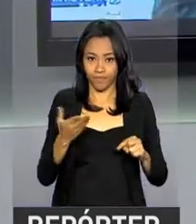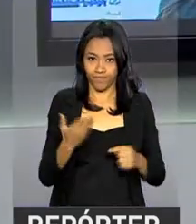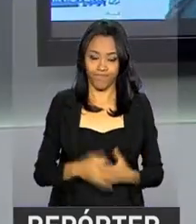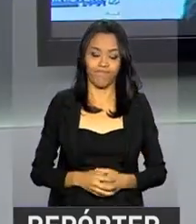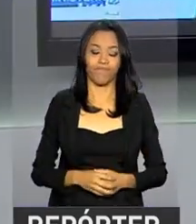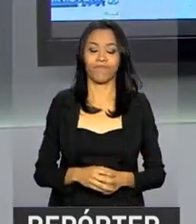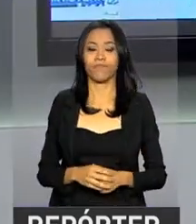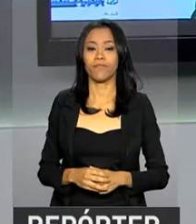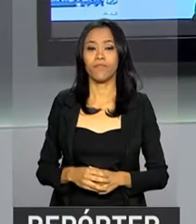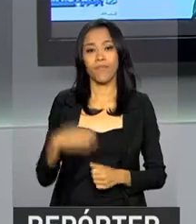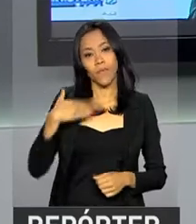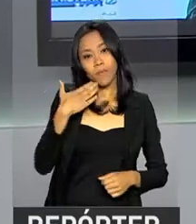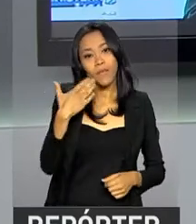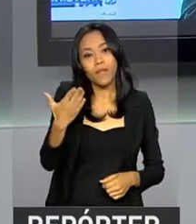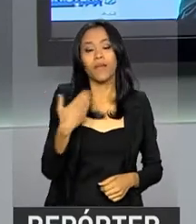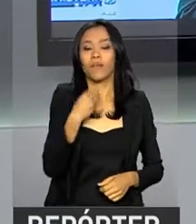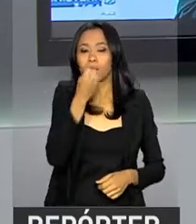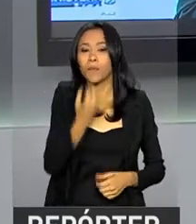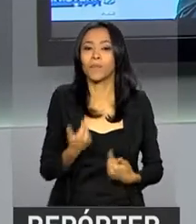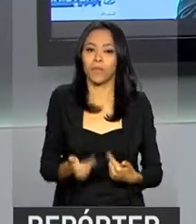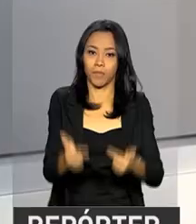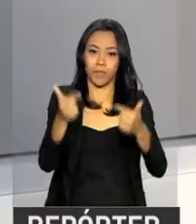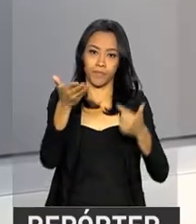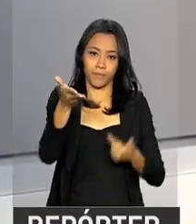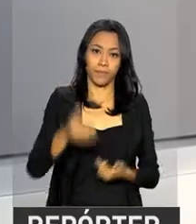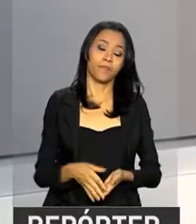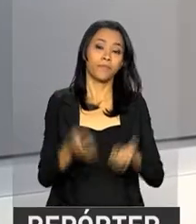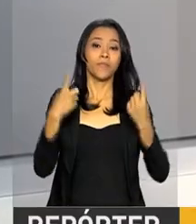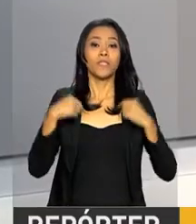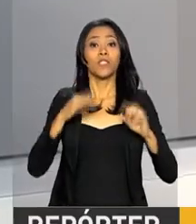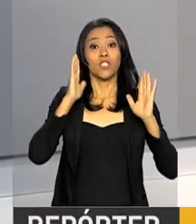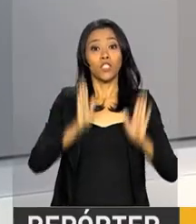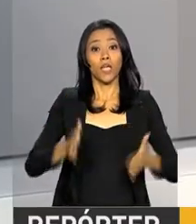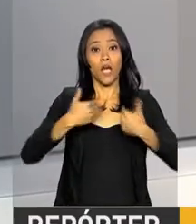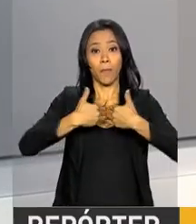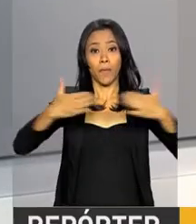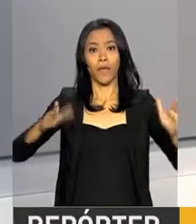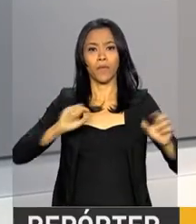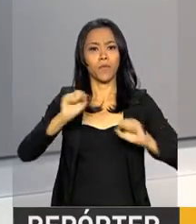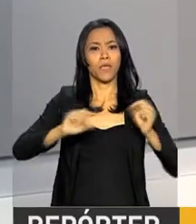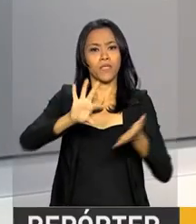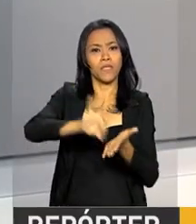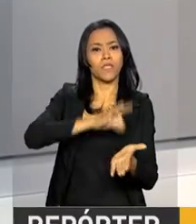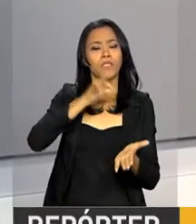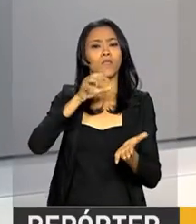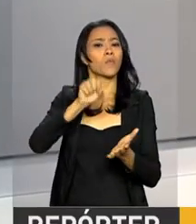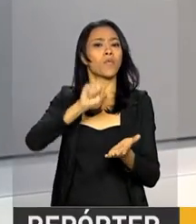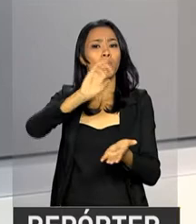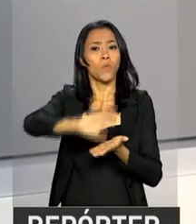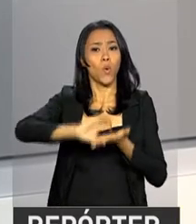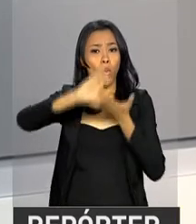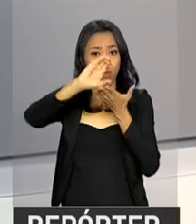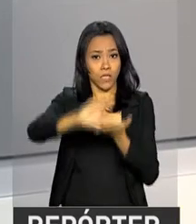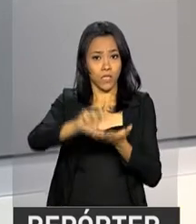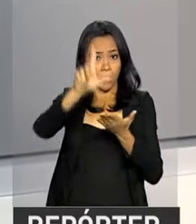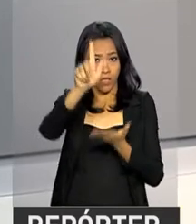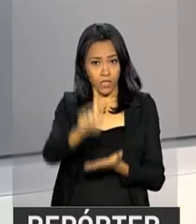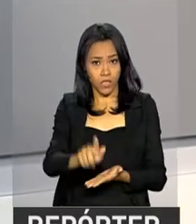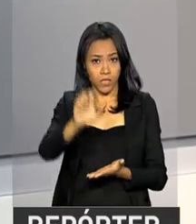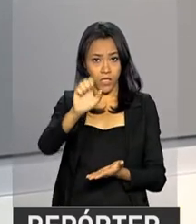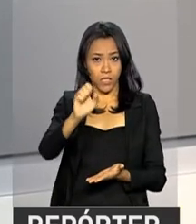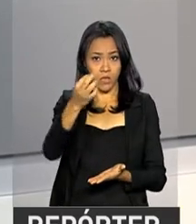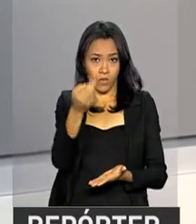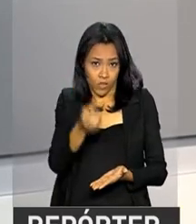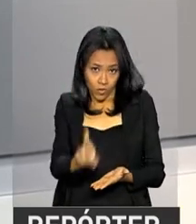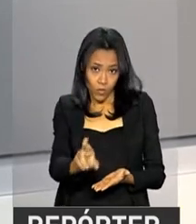Carol. Obrigada, bom trabalho para você, João Pedro. Estão abertas as inscrições para o Conselho Gestor do Programa Viva Voluntário.